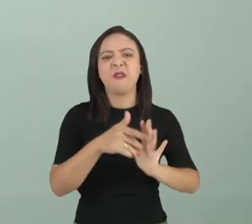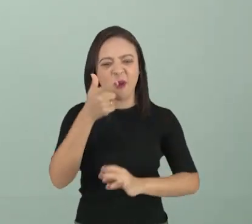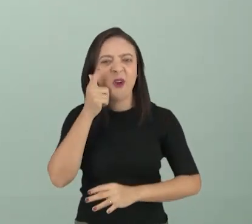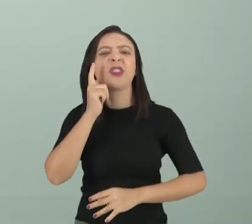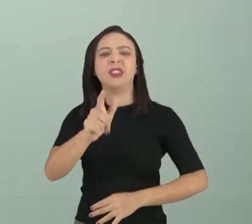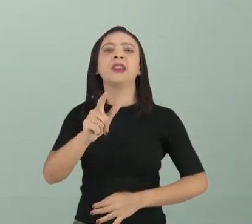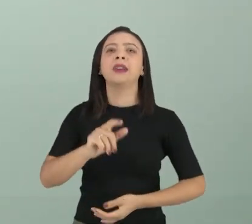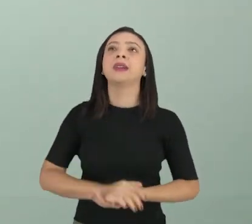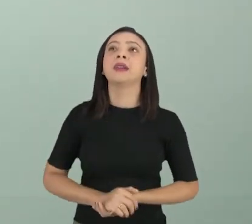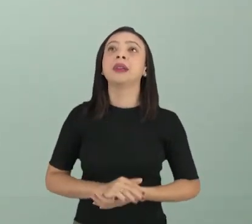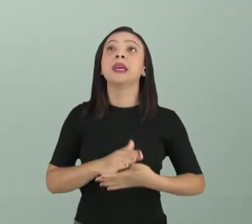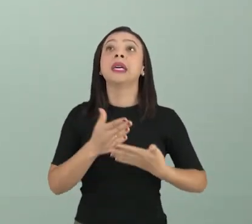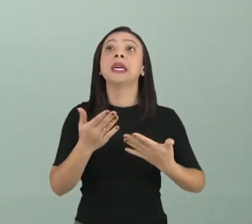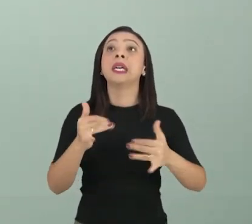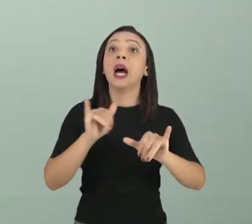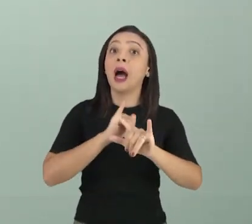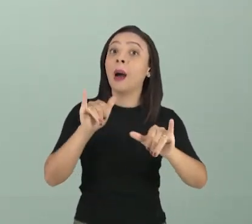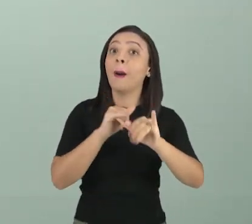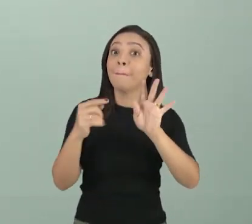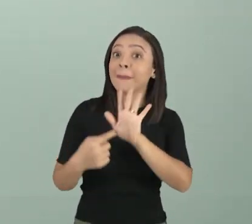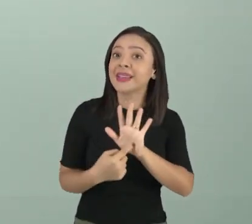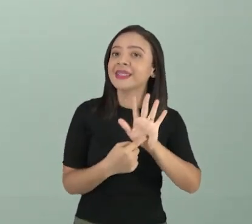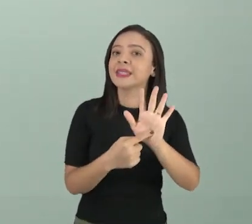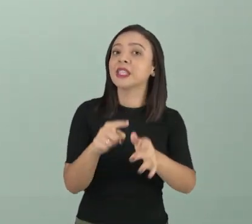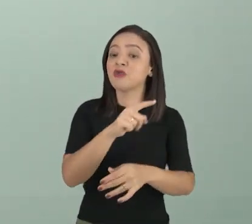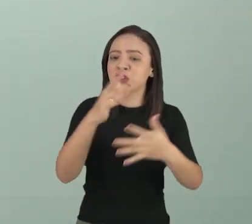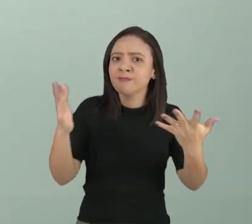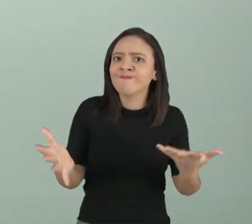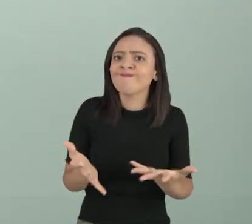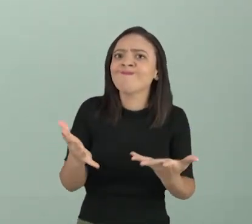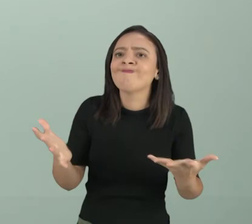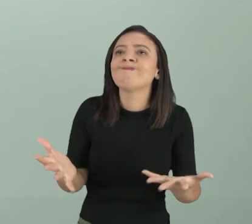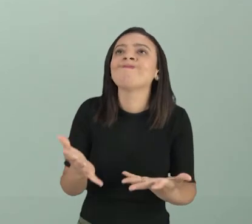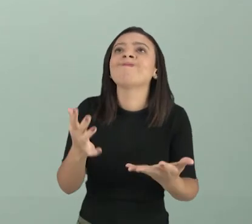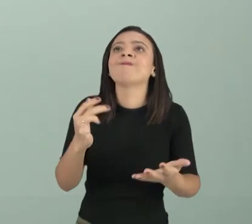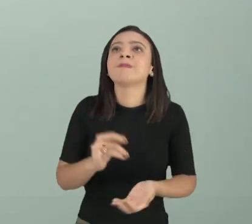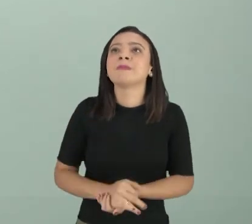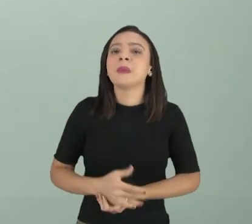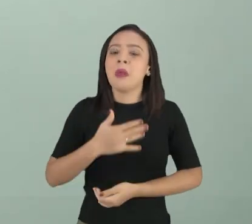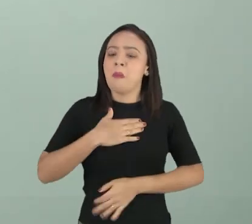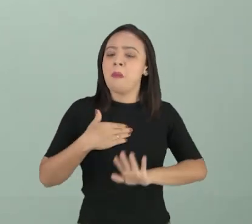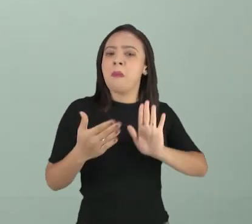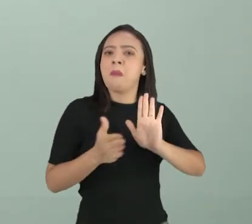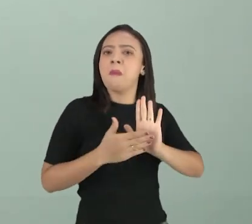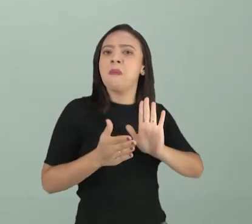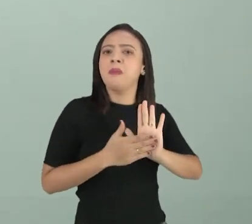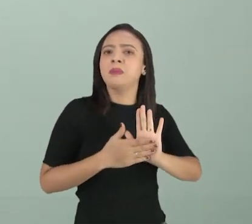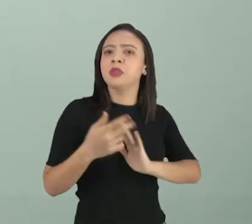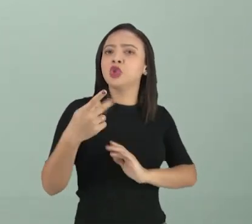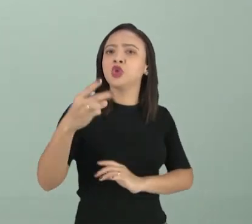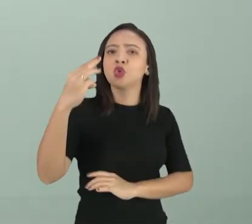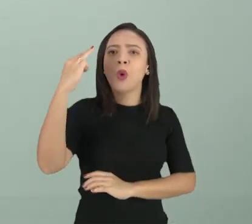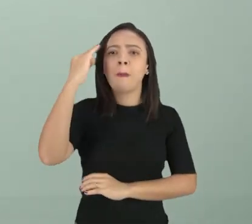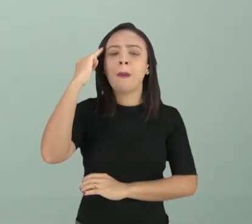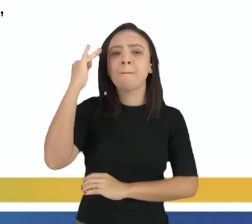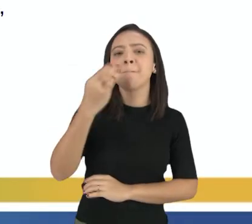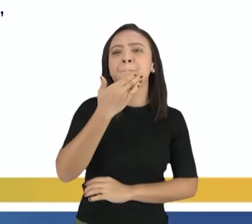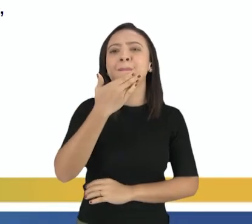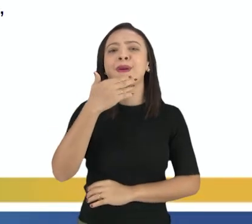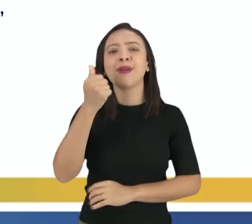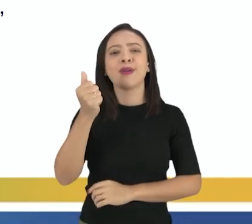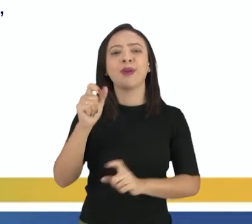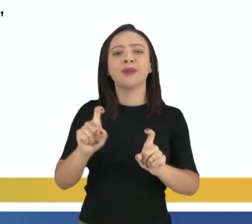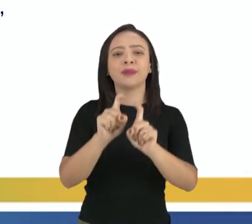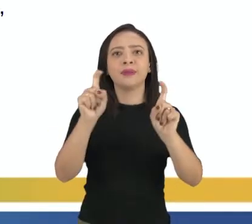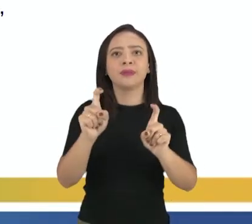Então, a propaganda já traz este instinto, né? Mostre-me que sua memória é melhor do que a de computador. E guarde